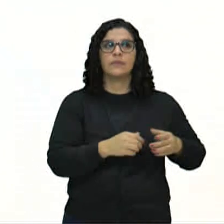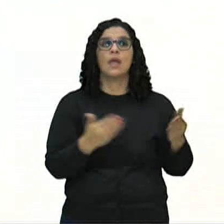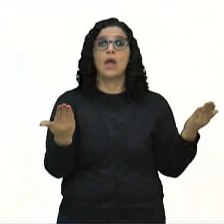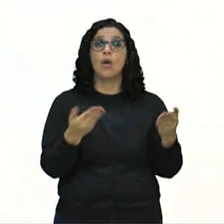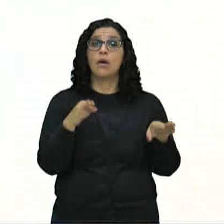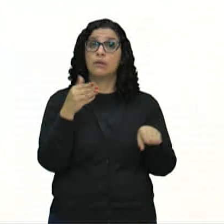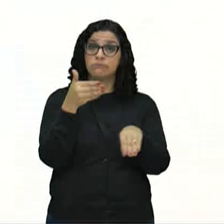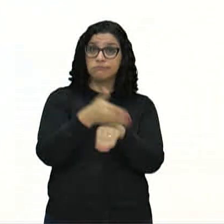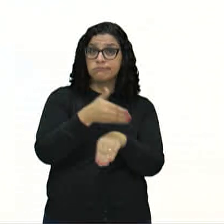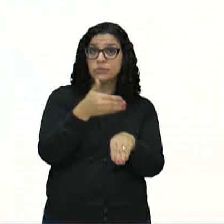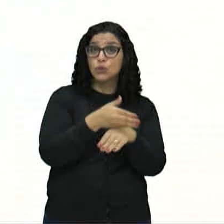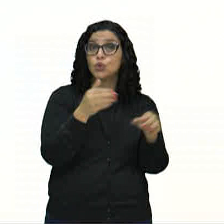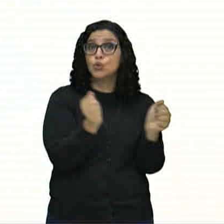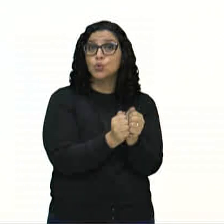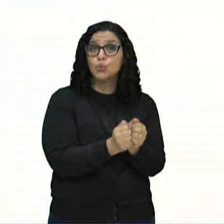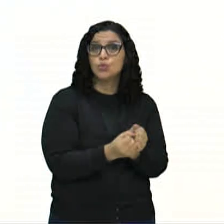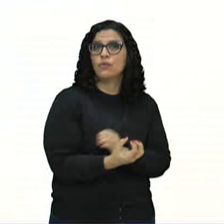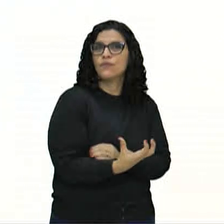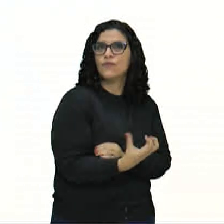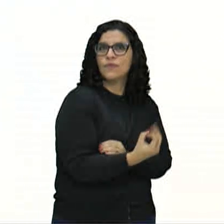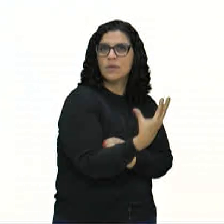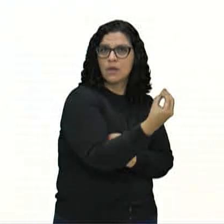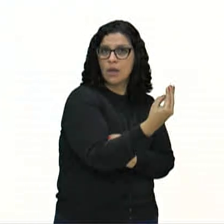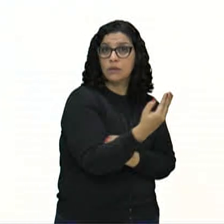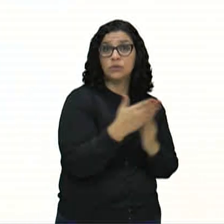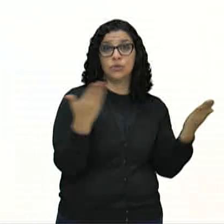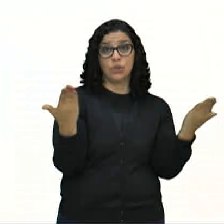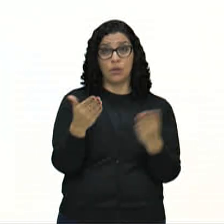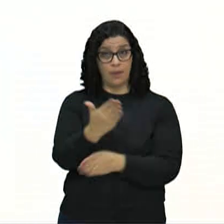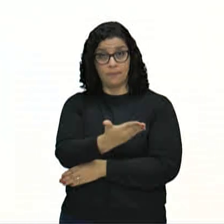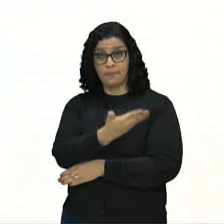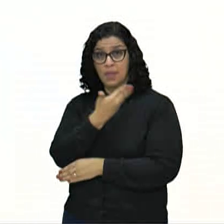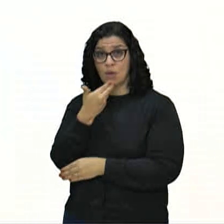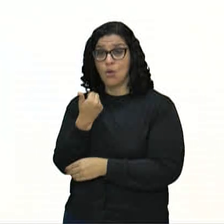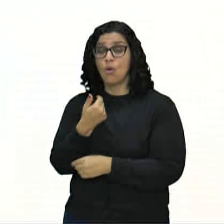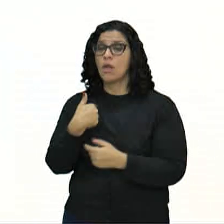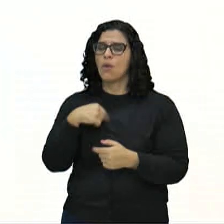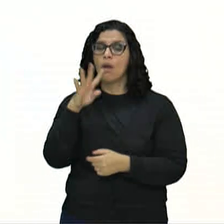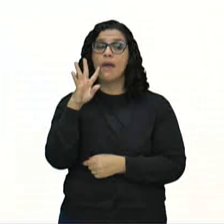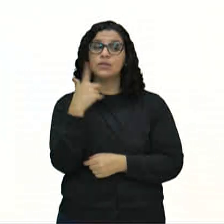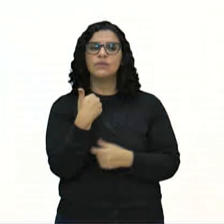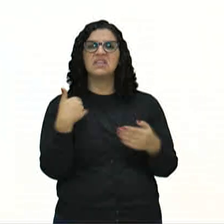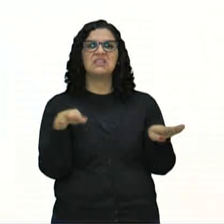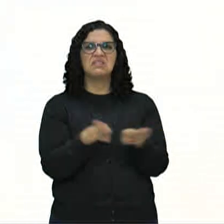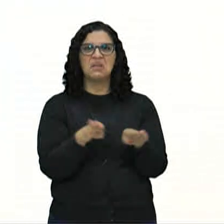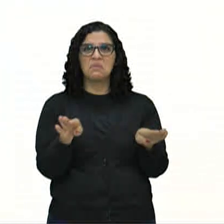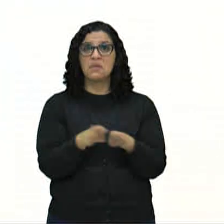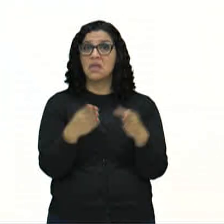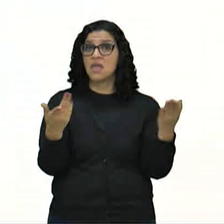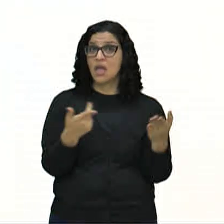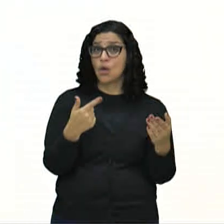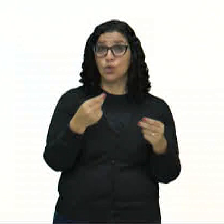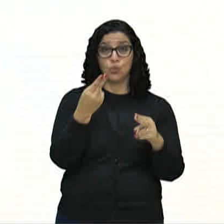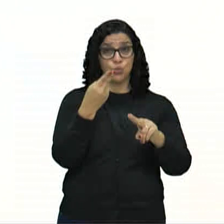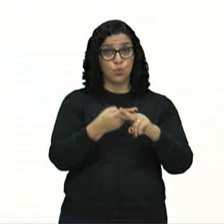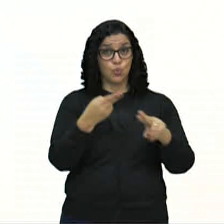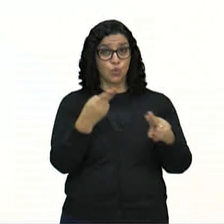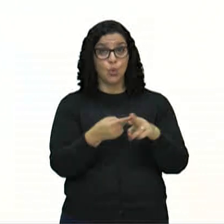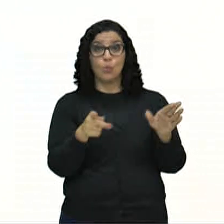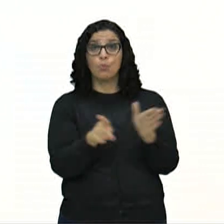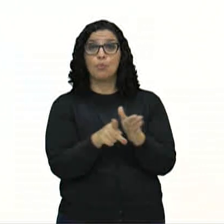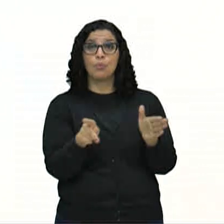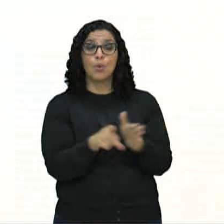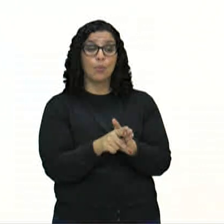Convidou-me a partir na companhia dele e para melhor me decidi, empregou a linguagem usual